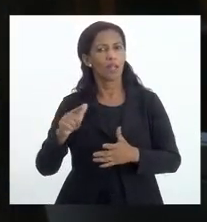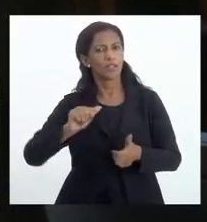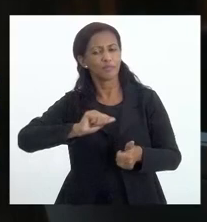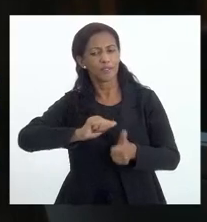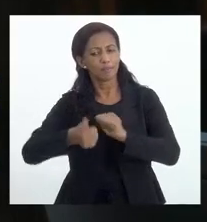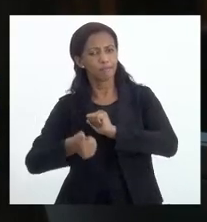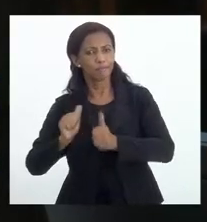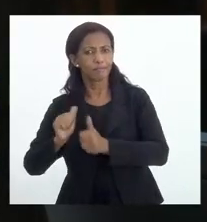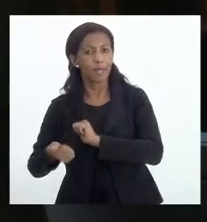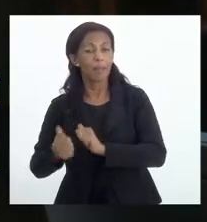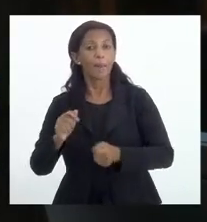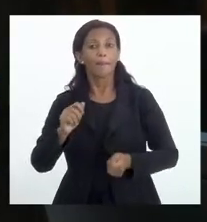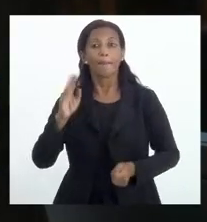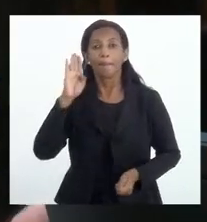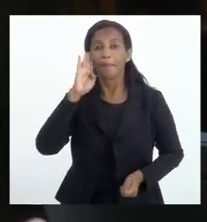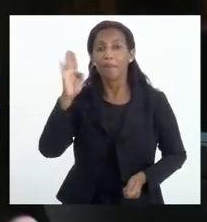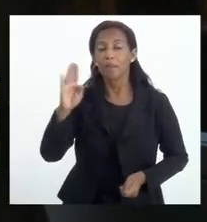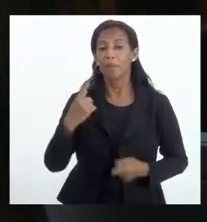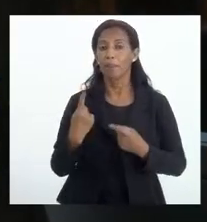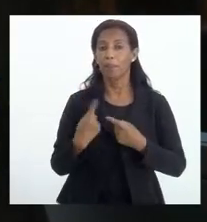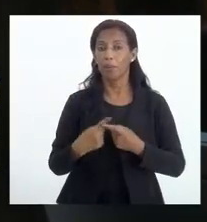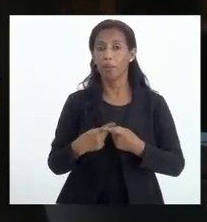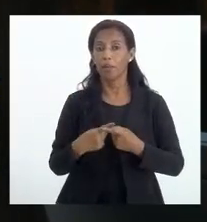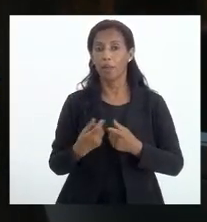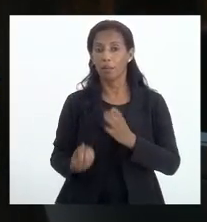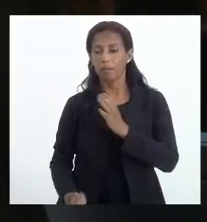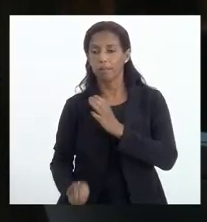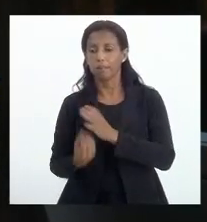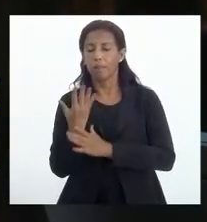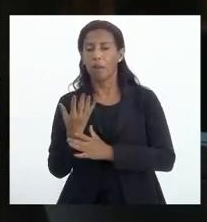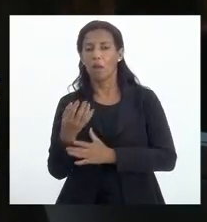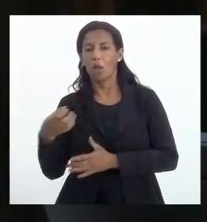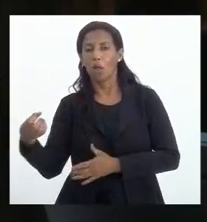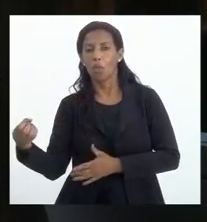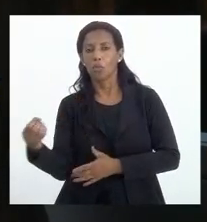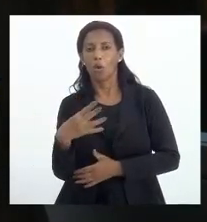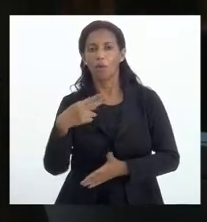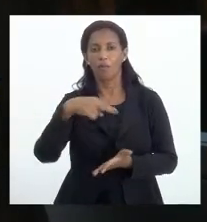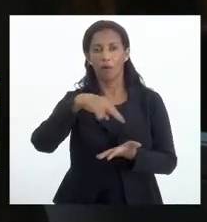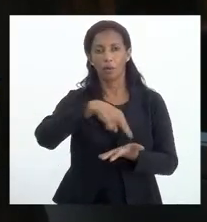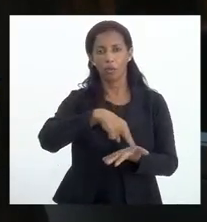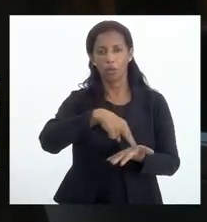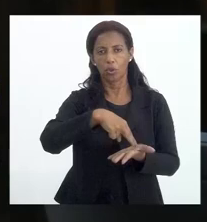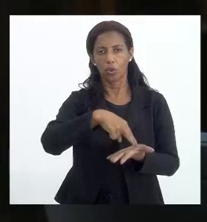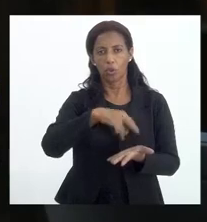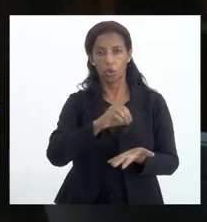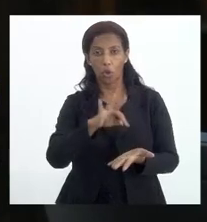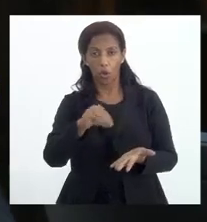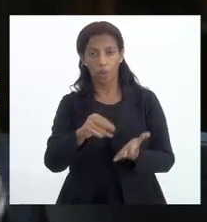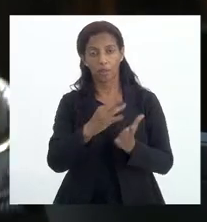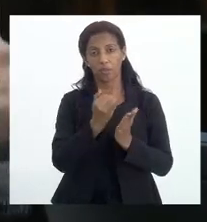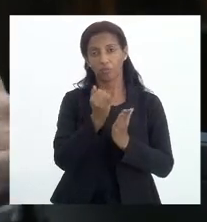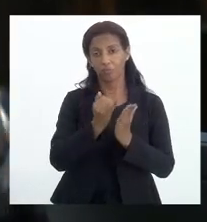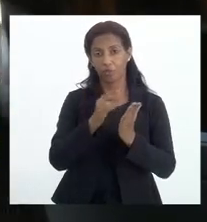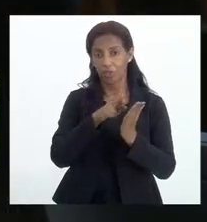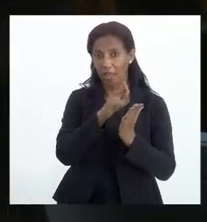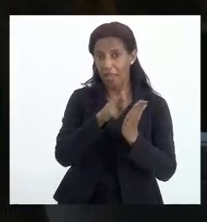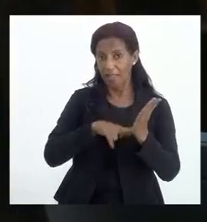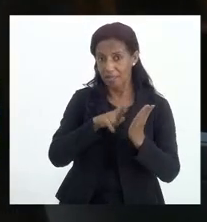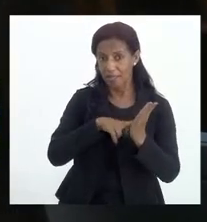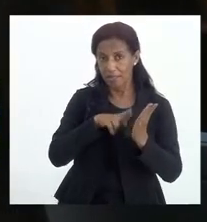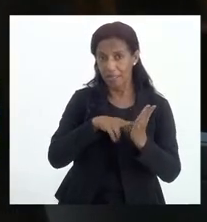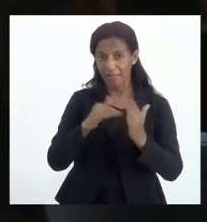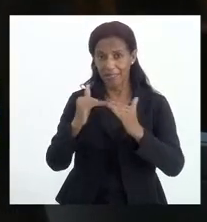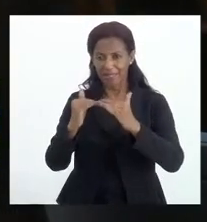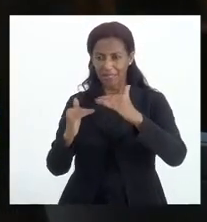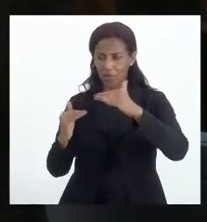adequação, principalmente porque nasceu uma nova nota de receita da Fazenda, que subiu a